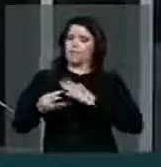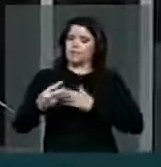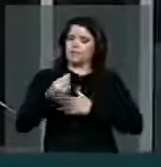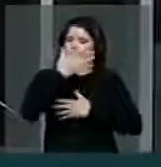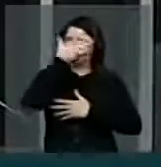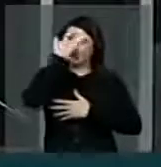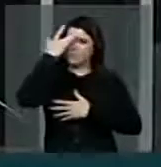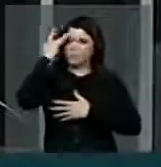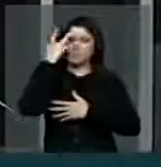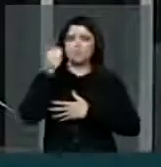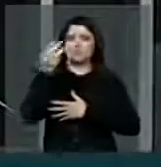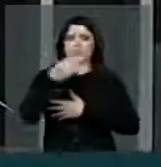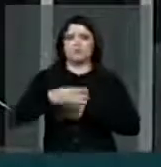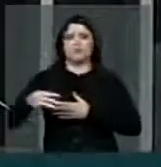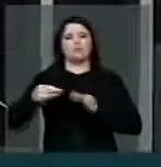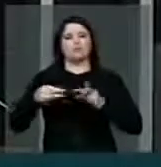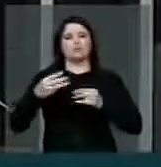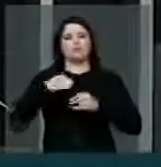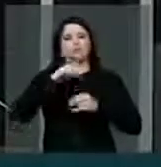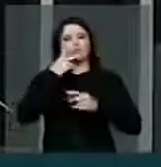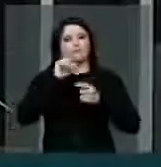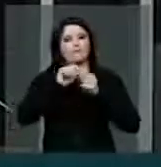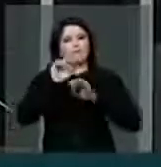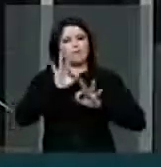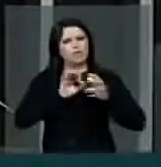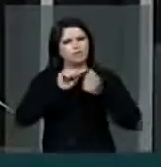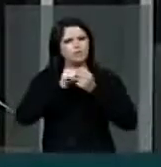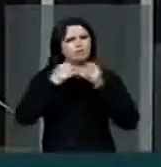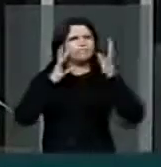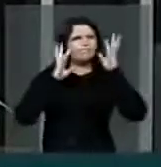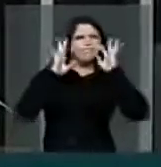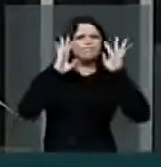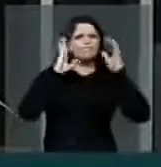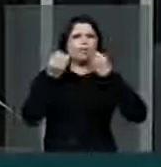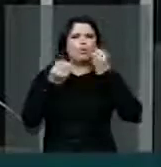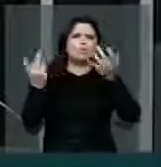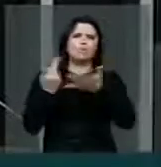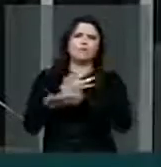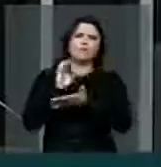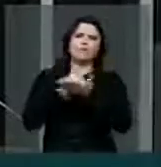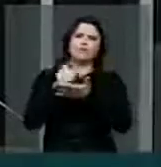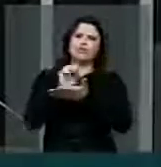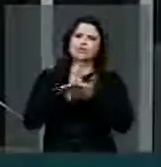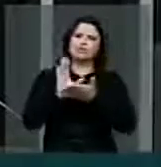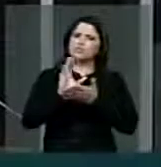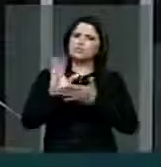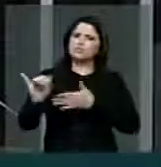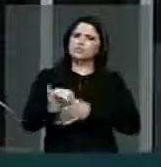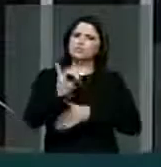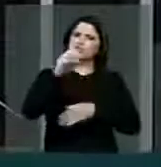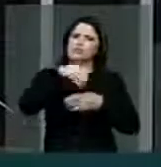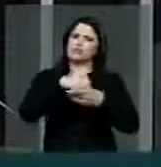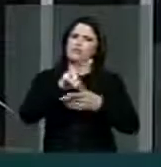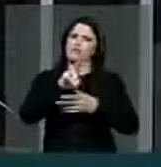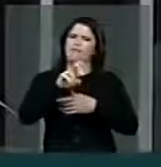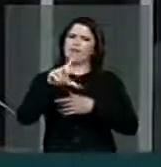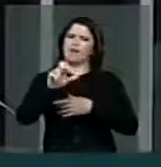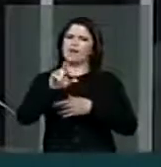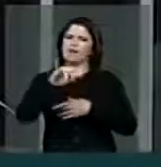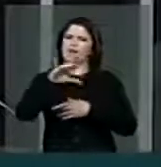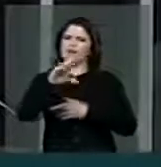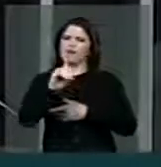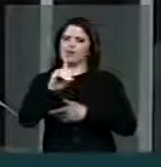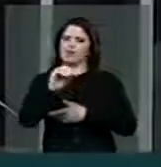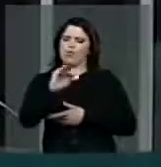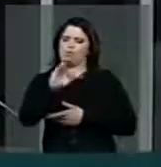companheiros e companheiras do Maranhão, a fazermos juntos uma reflexão sobre a falta de investimentos relevantes da Vale, Companhia